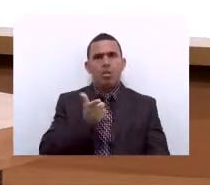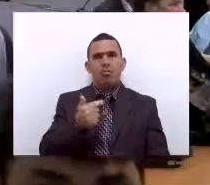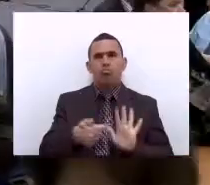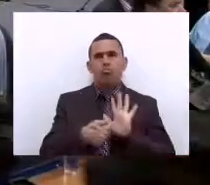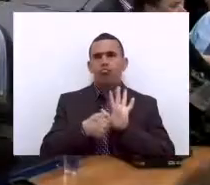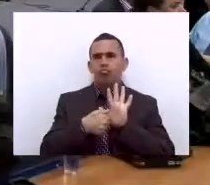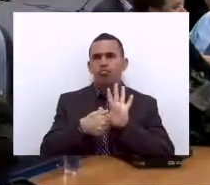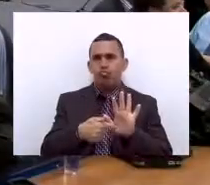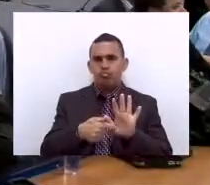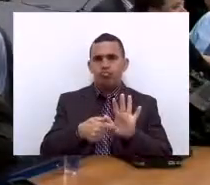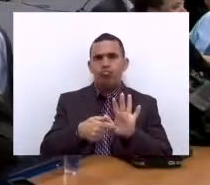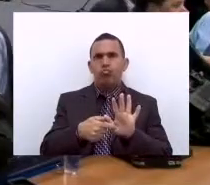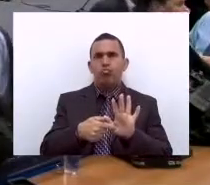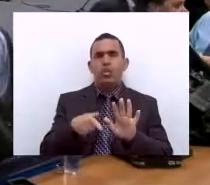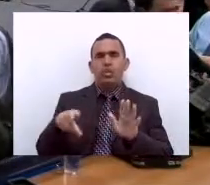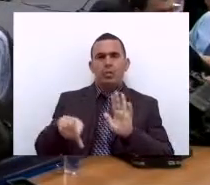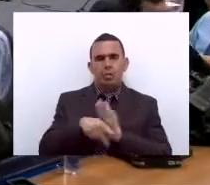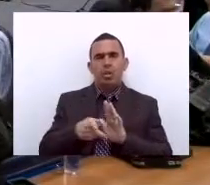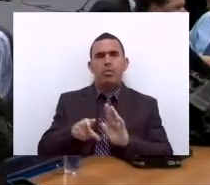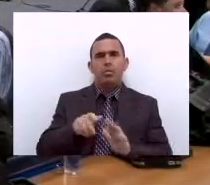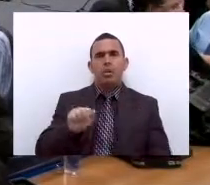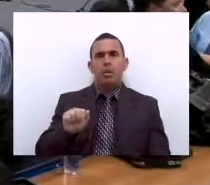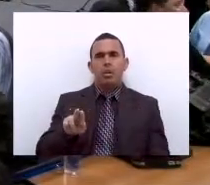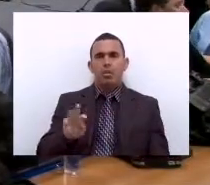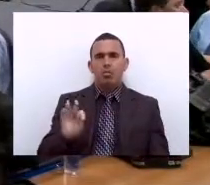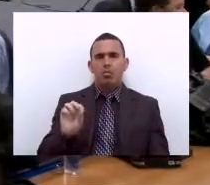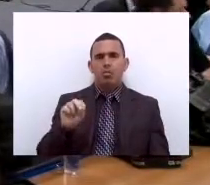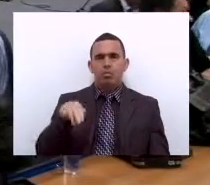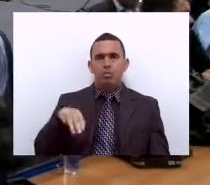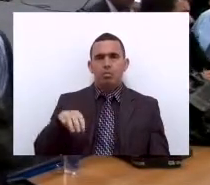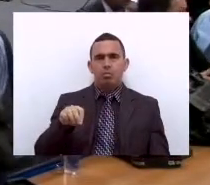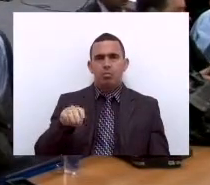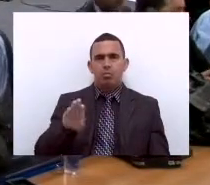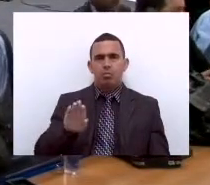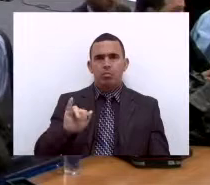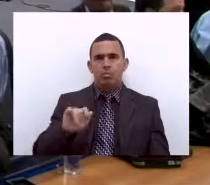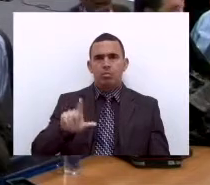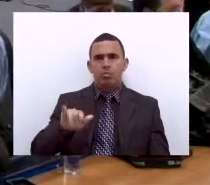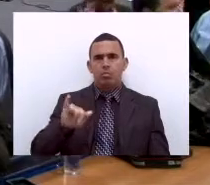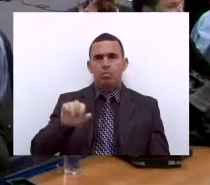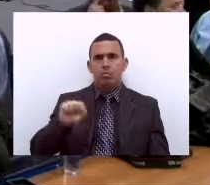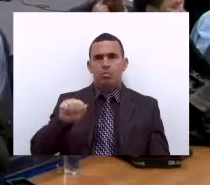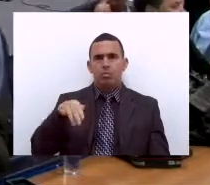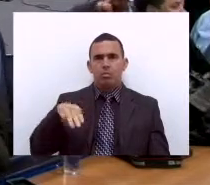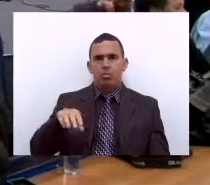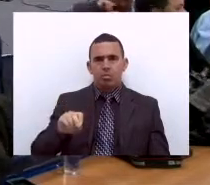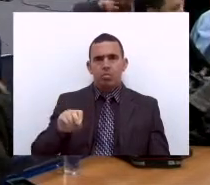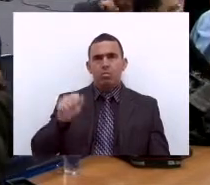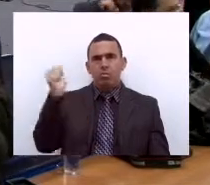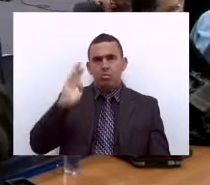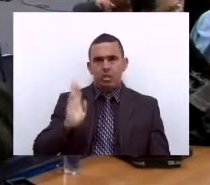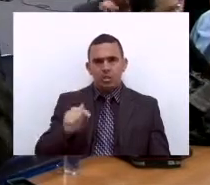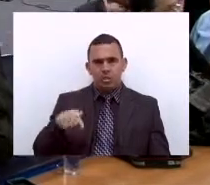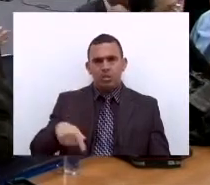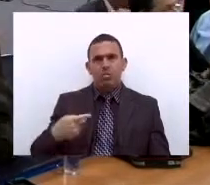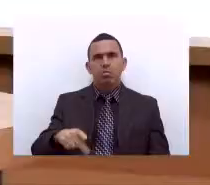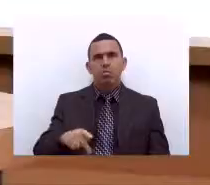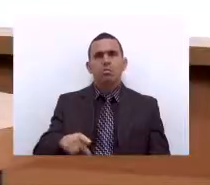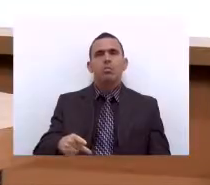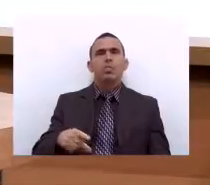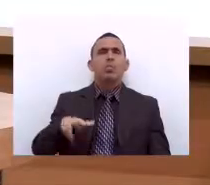referência no automobilismo brasileiro, onde nunca antes